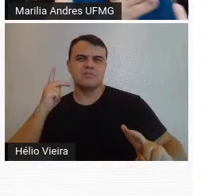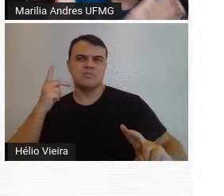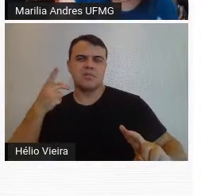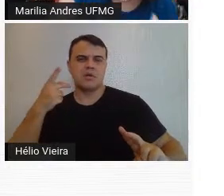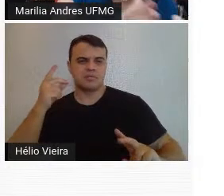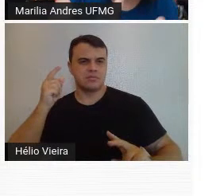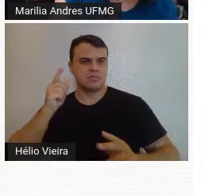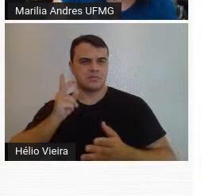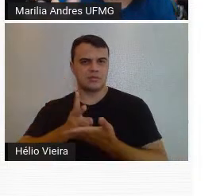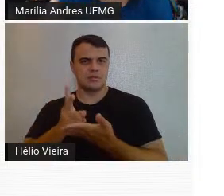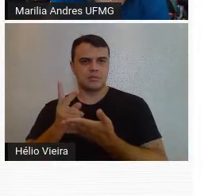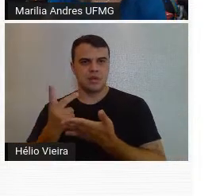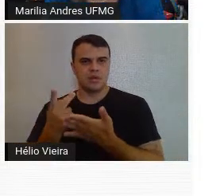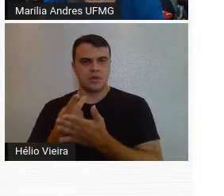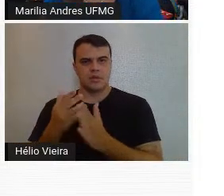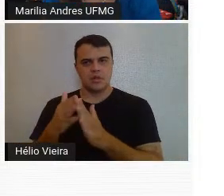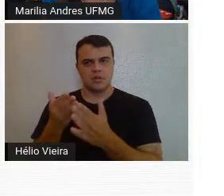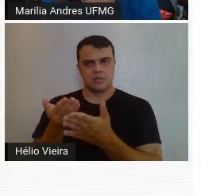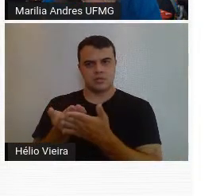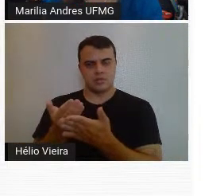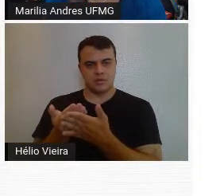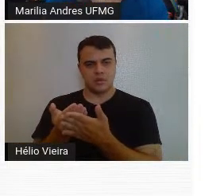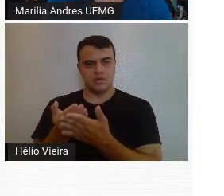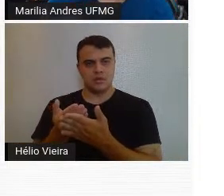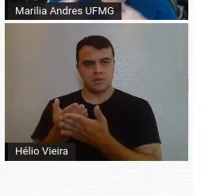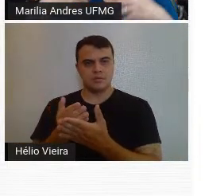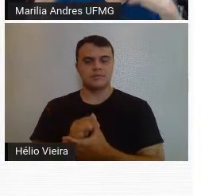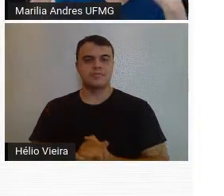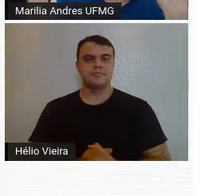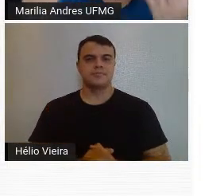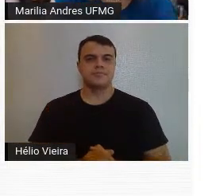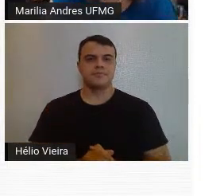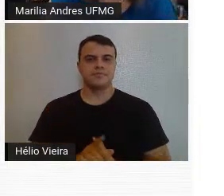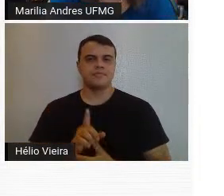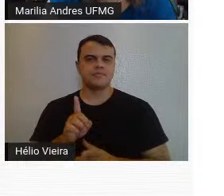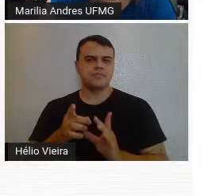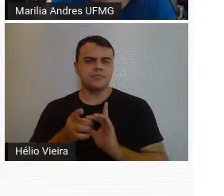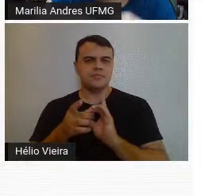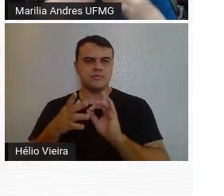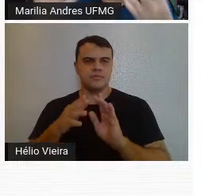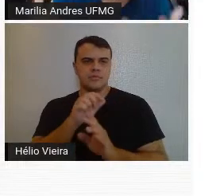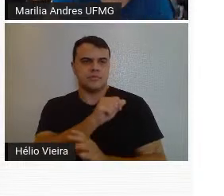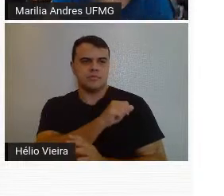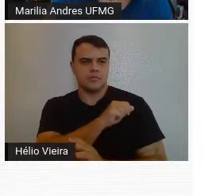acontecia nas escolas tradicionais de belas artes. Ele deixava os alunos